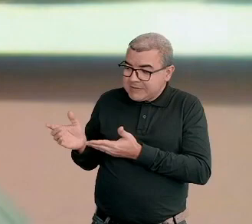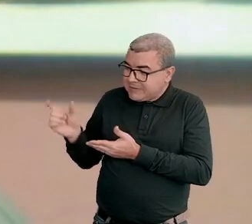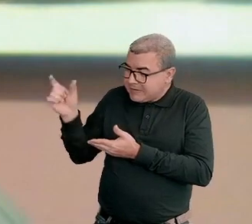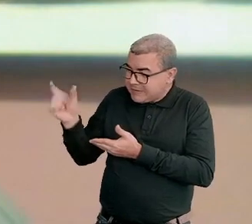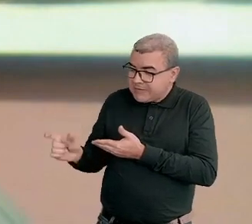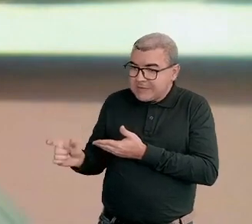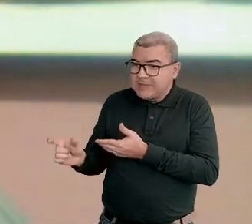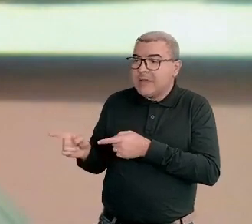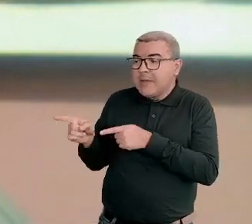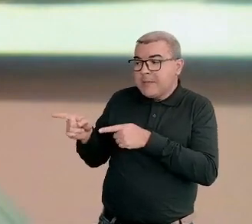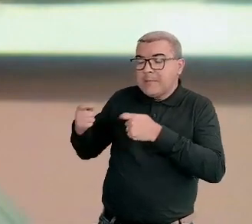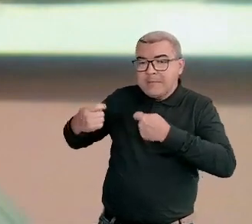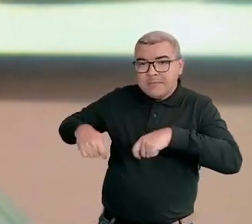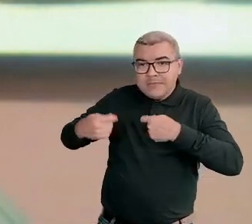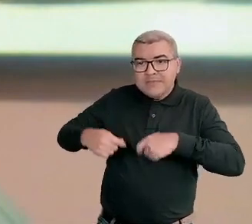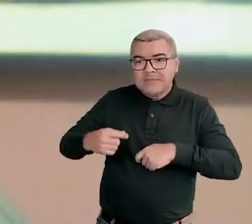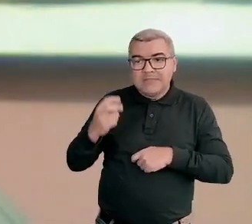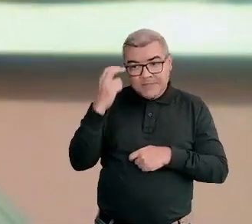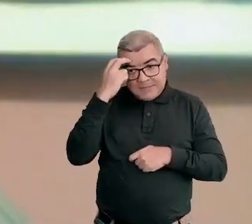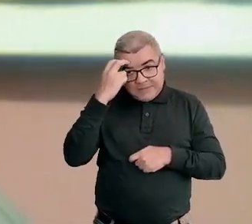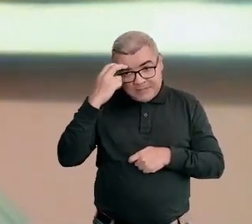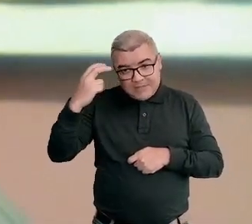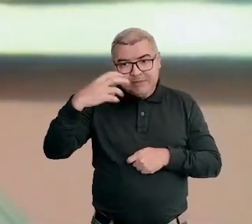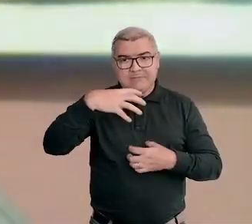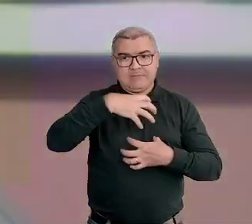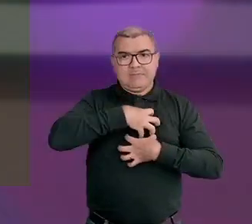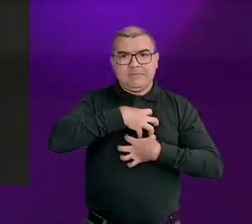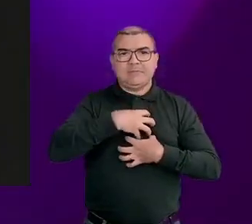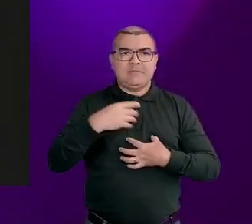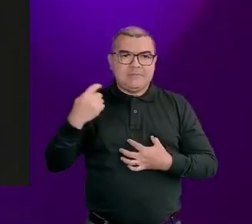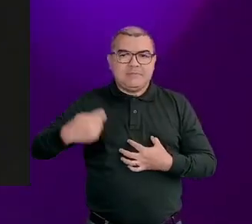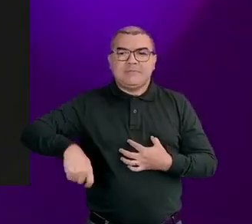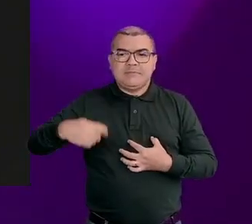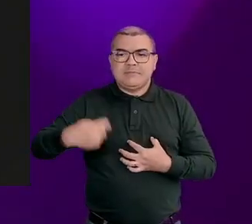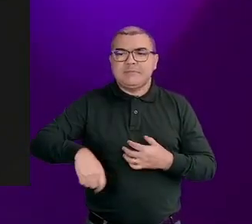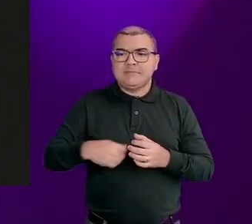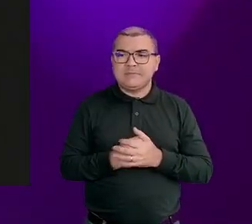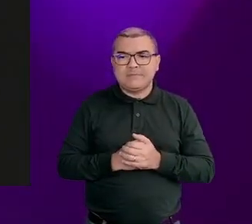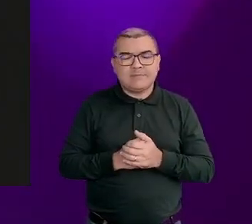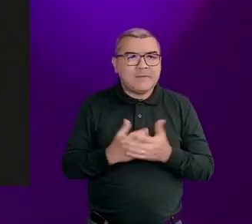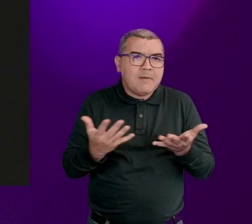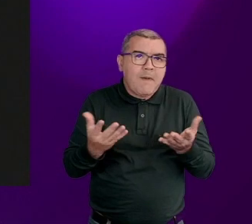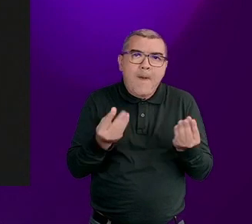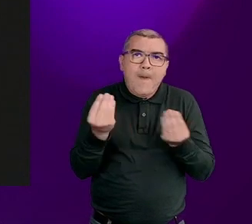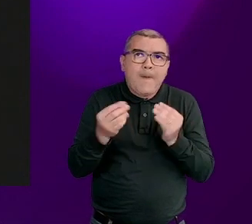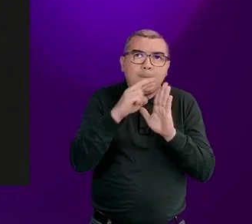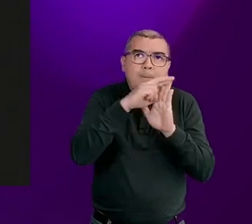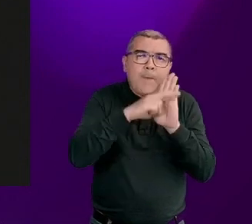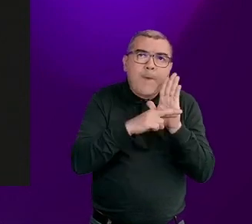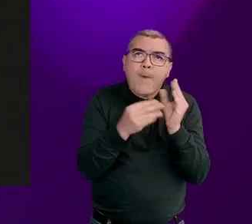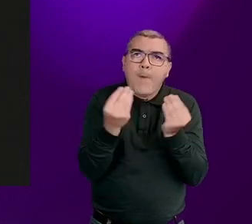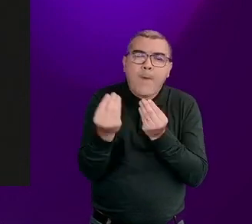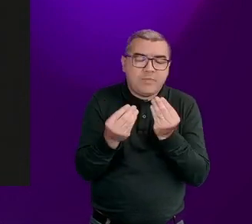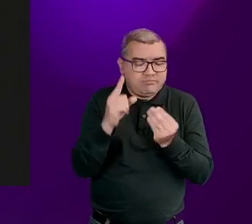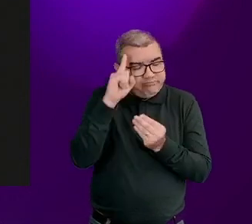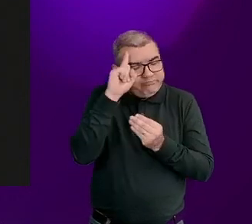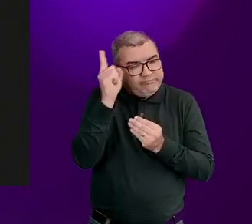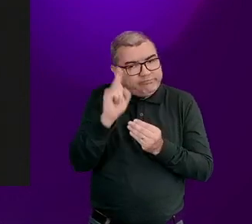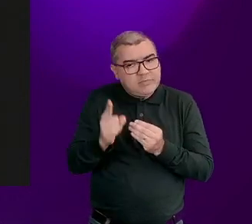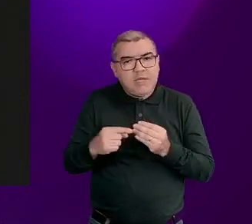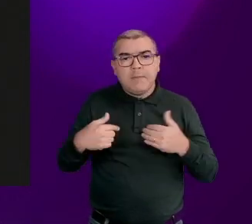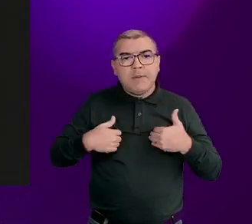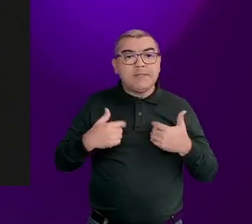de inteligência emocional, que eu acho que é muito difícil, sabe? Eu não tenho a fórmula, não, mas o que eu vejo é